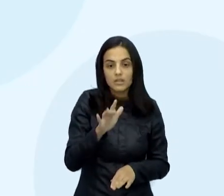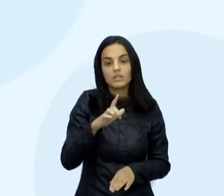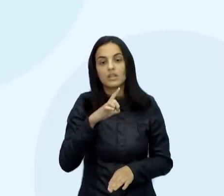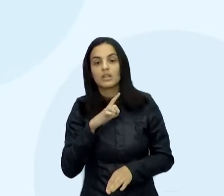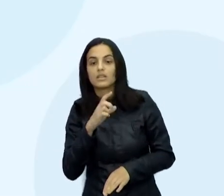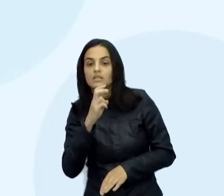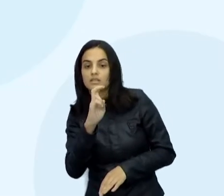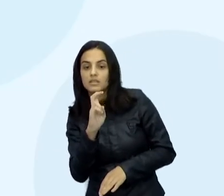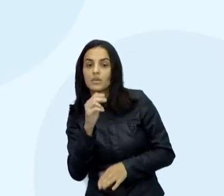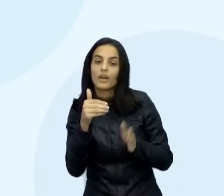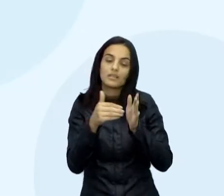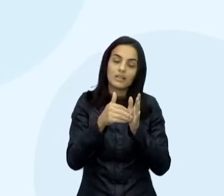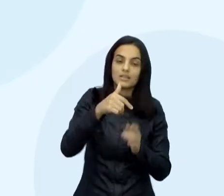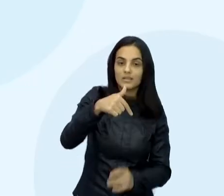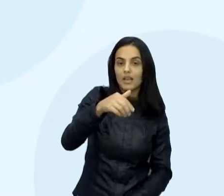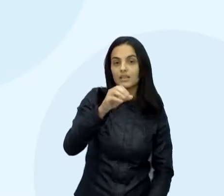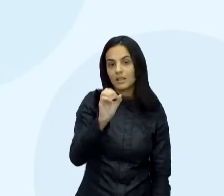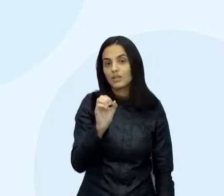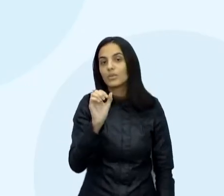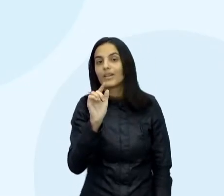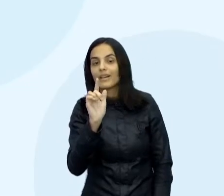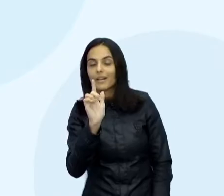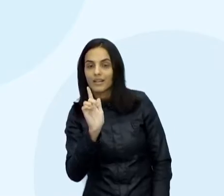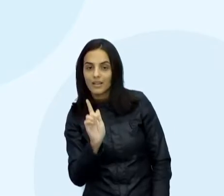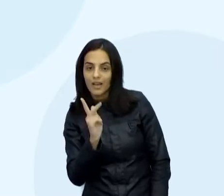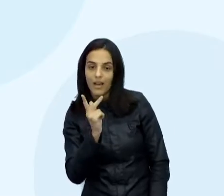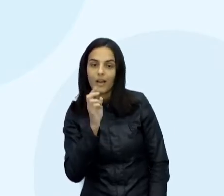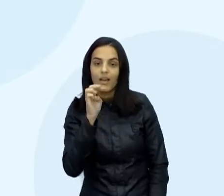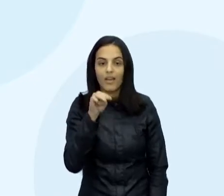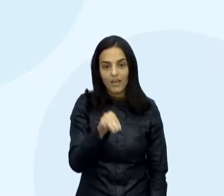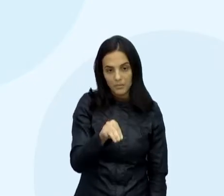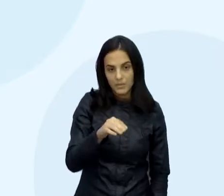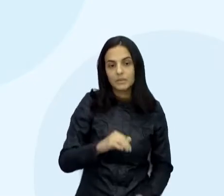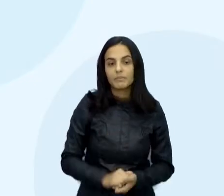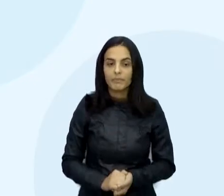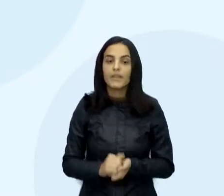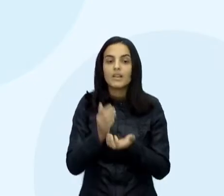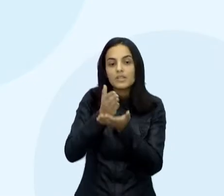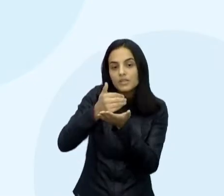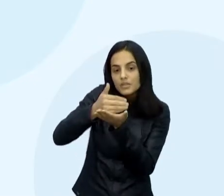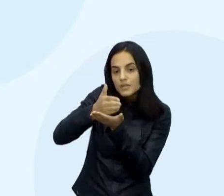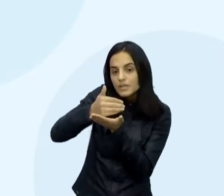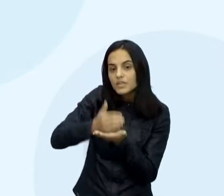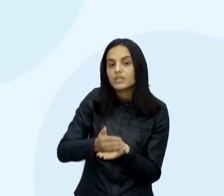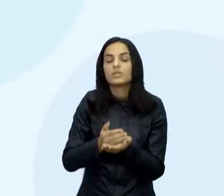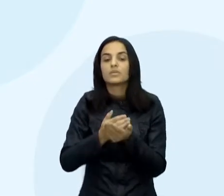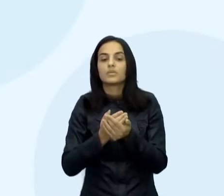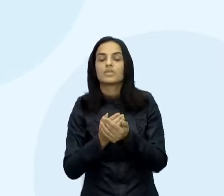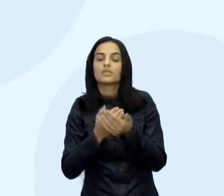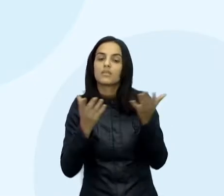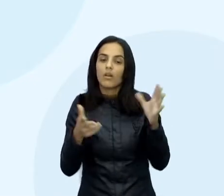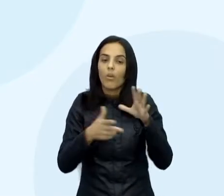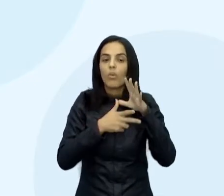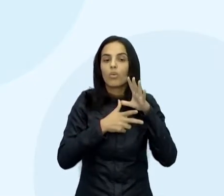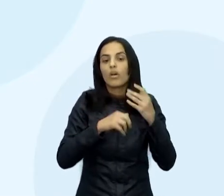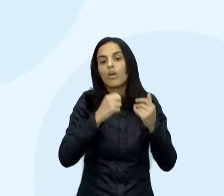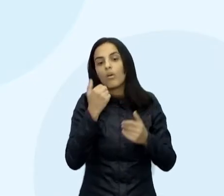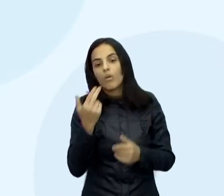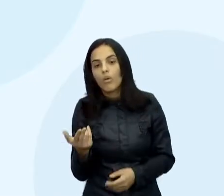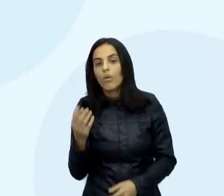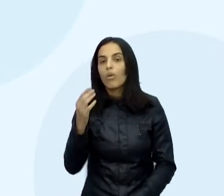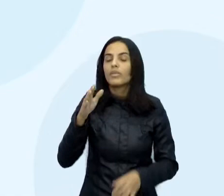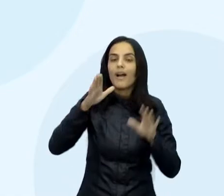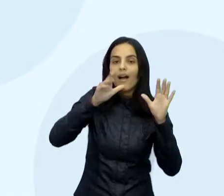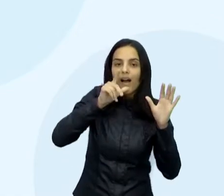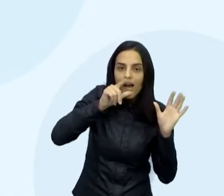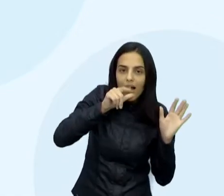em 5 e 70 km. Está dividida em crosta continental e crosta